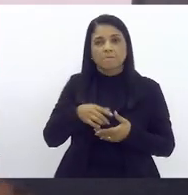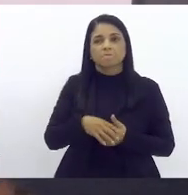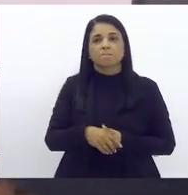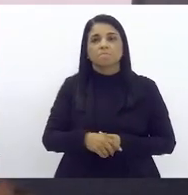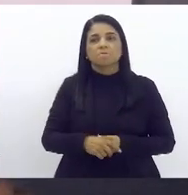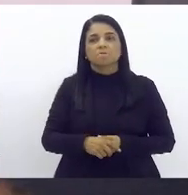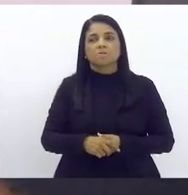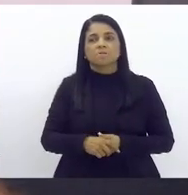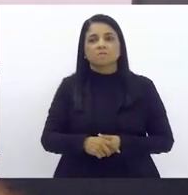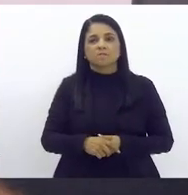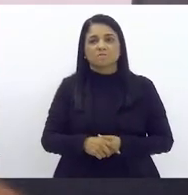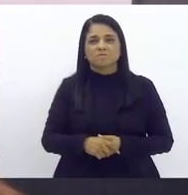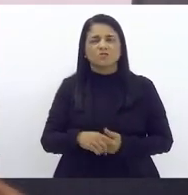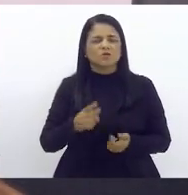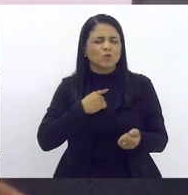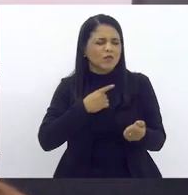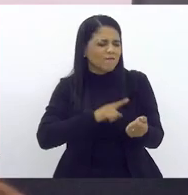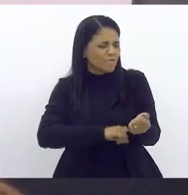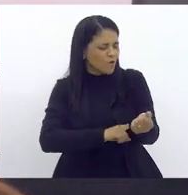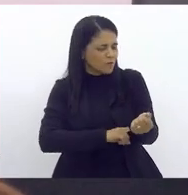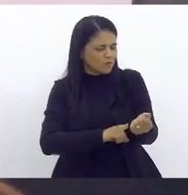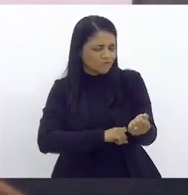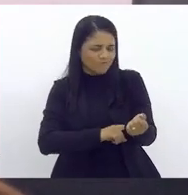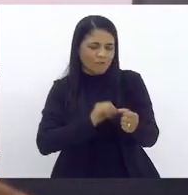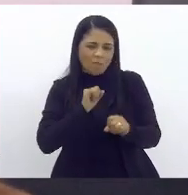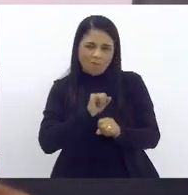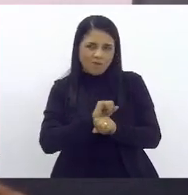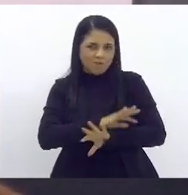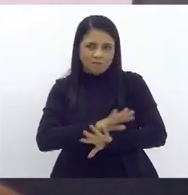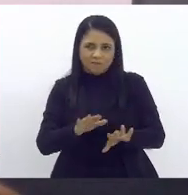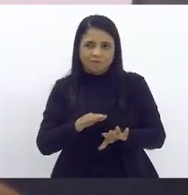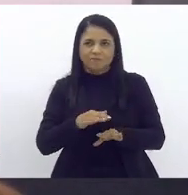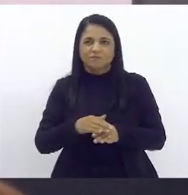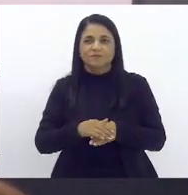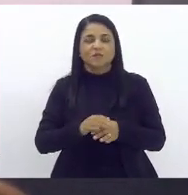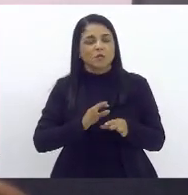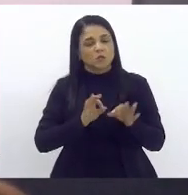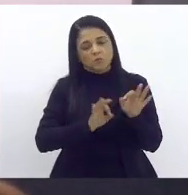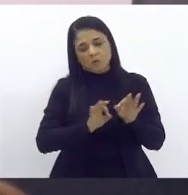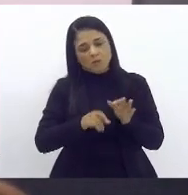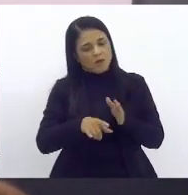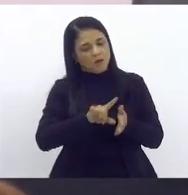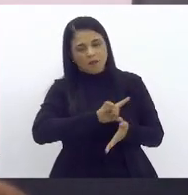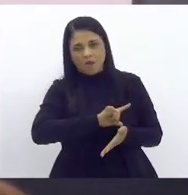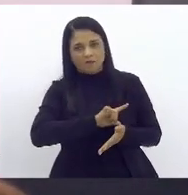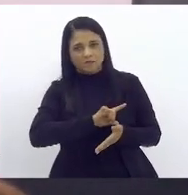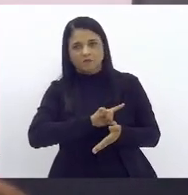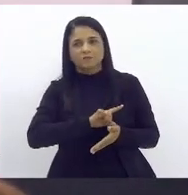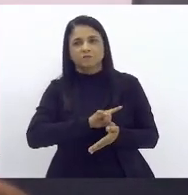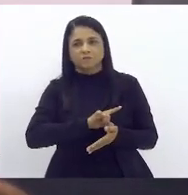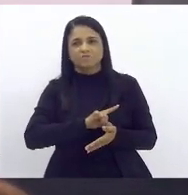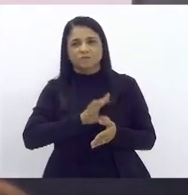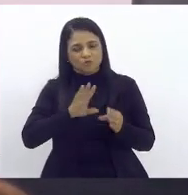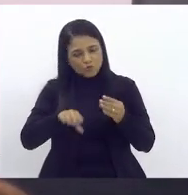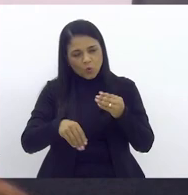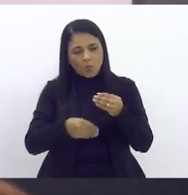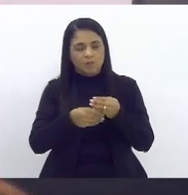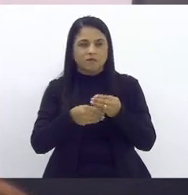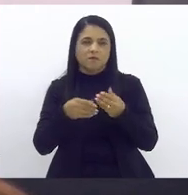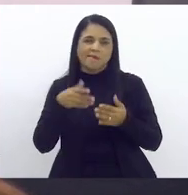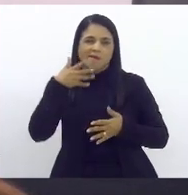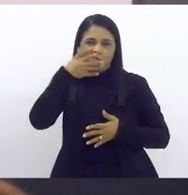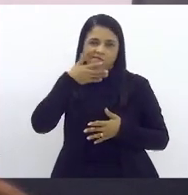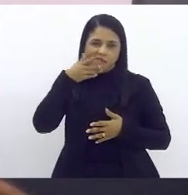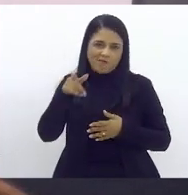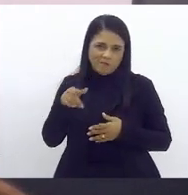É, mas, gente, eu estou nervosa, eu vou parar por aqui. Eu não me preparei, só completo.